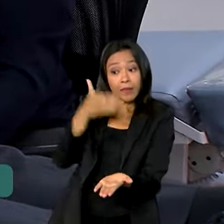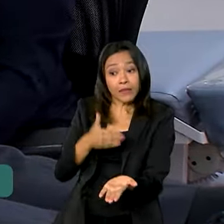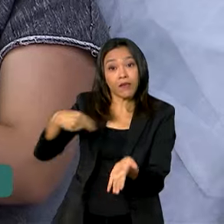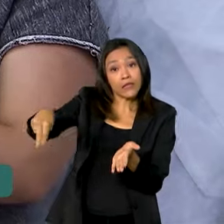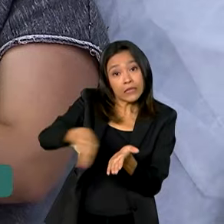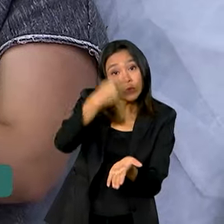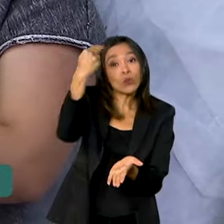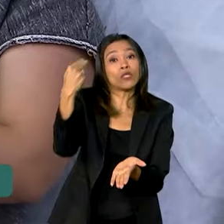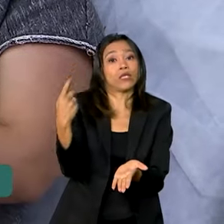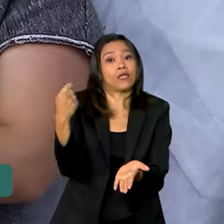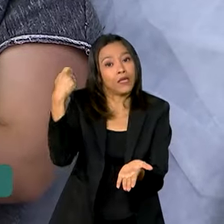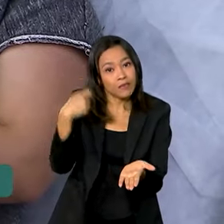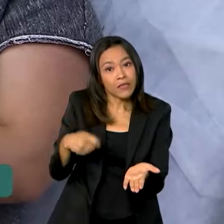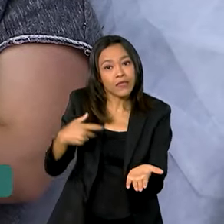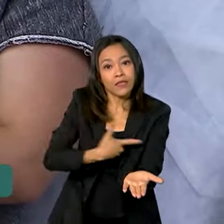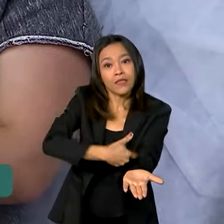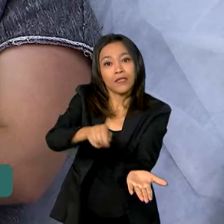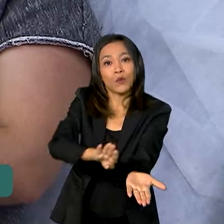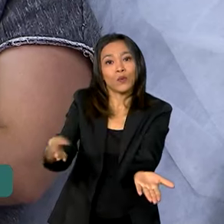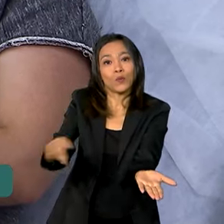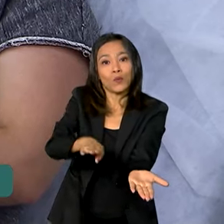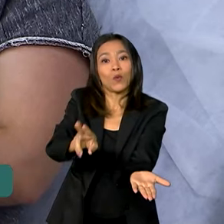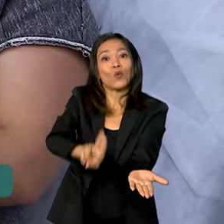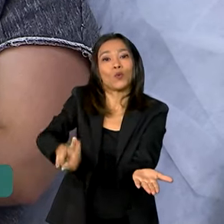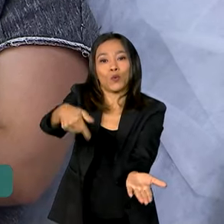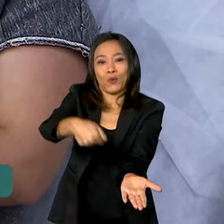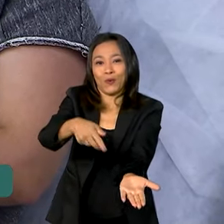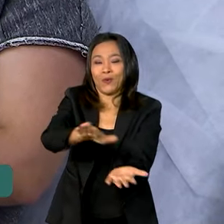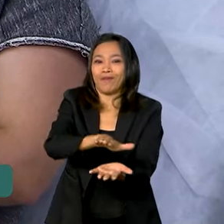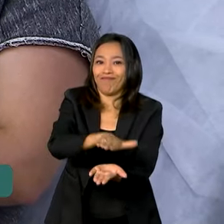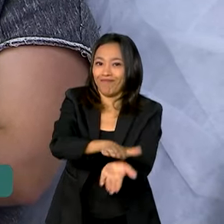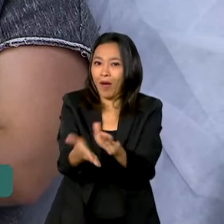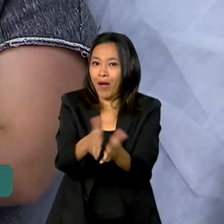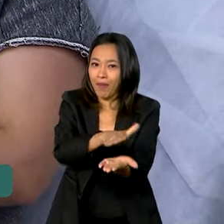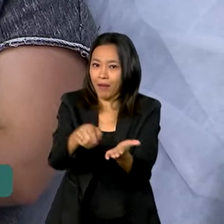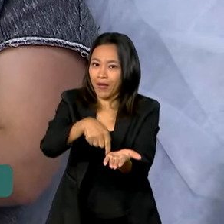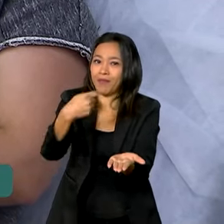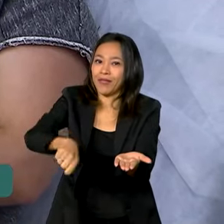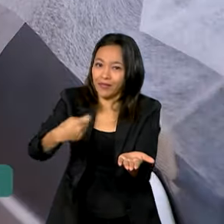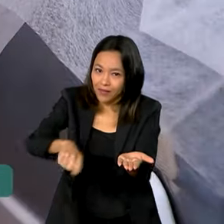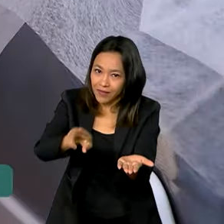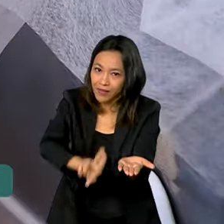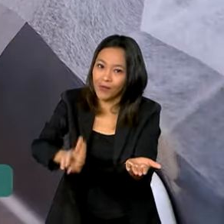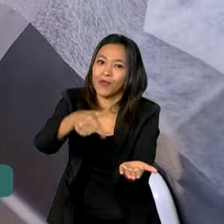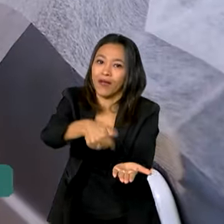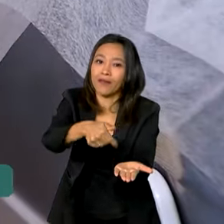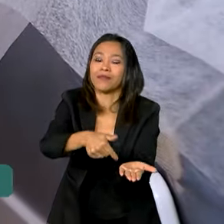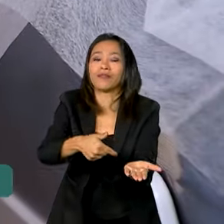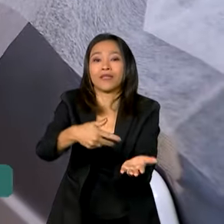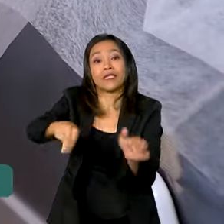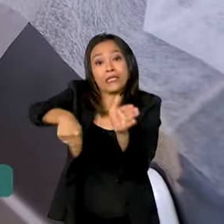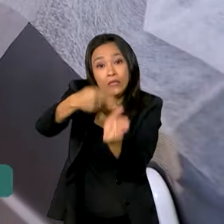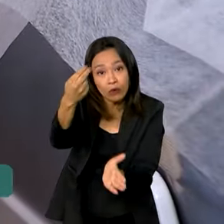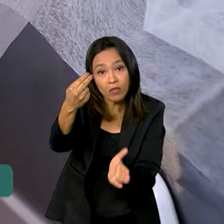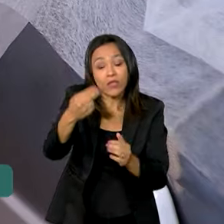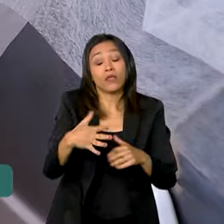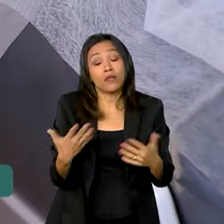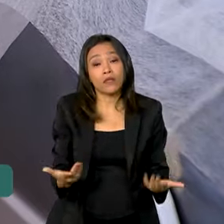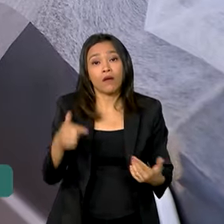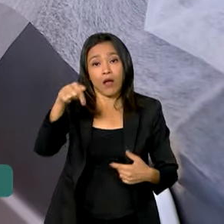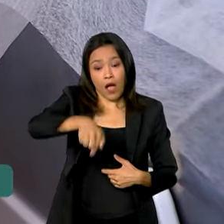eletivas e, dessa forma, um consumo maior, né, dos hemocomponentes, do sangue. Então, a gente precisa